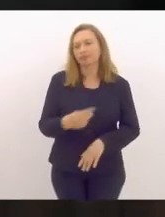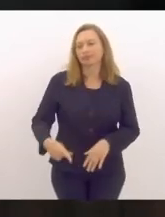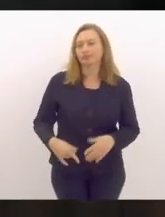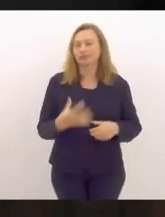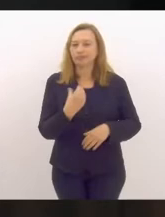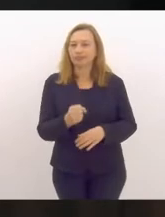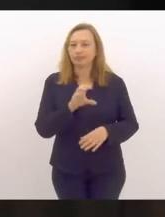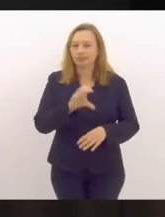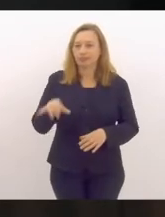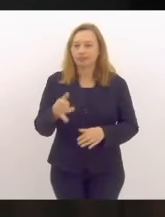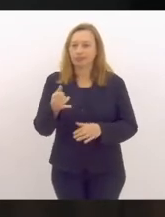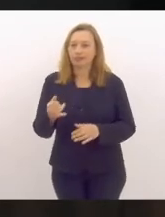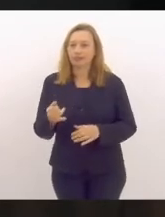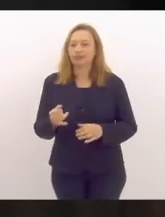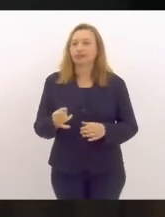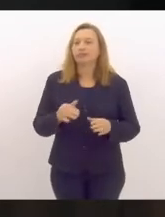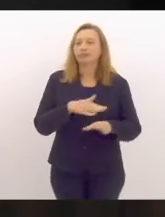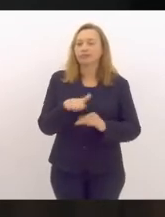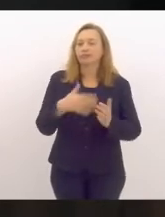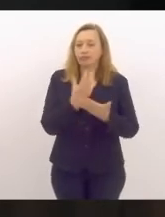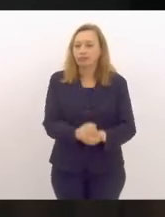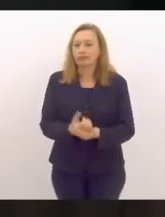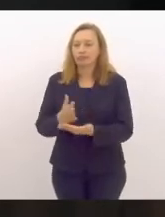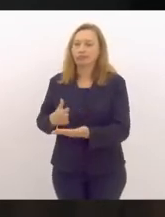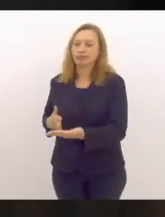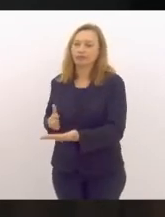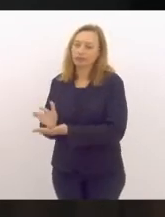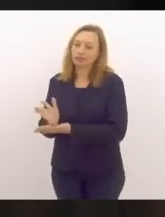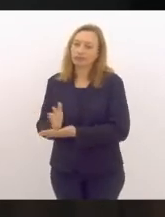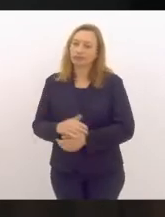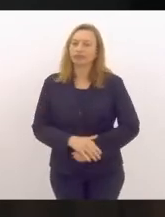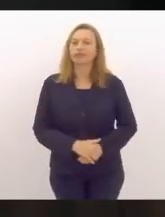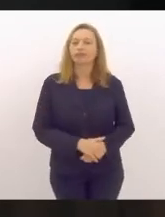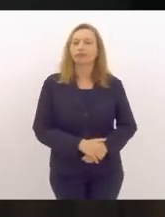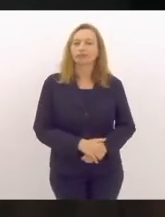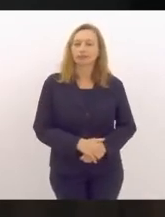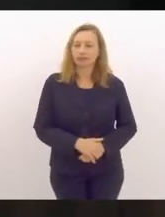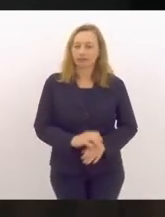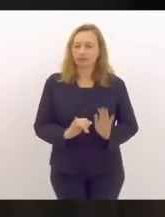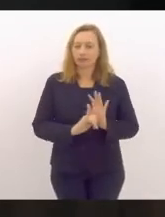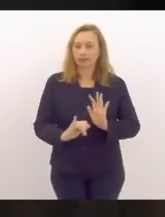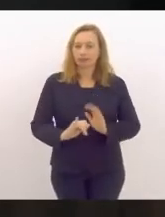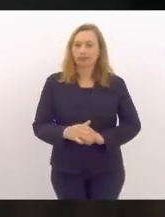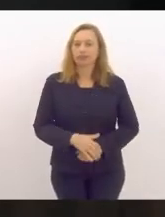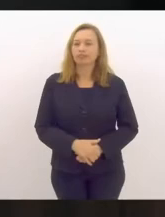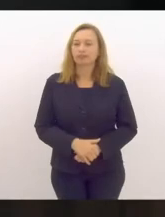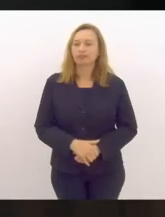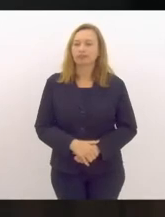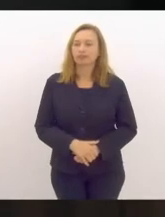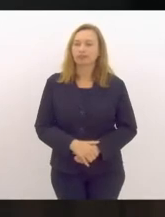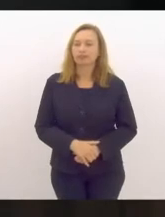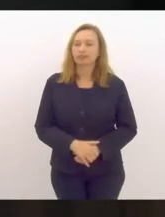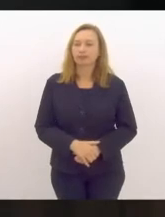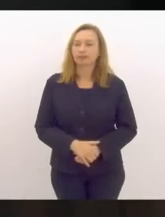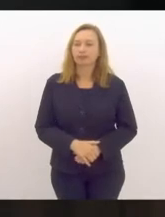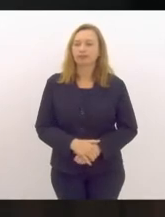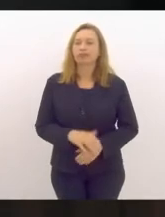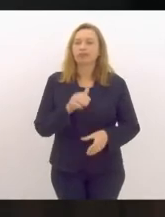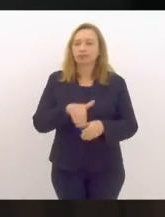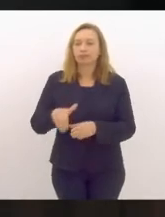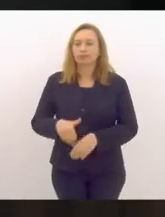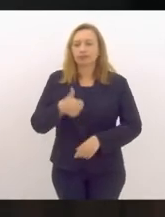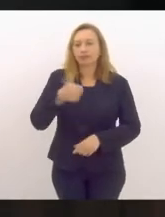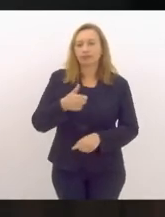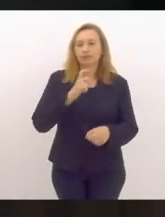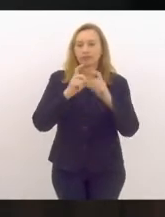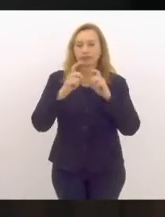Constituição e Justiça. Senhores que aprovam, permaneçam como estão. Aprovado, vai ao autógrafo. Em votação, em